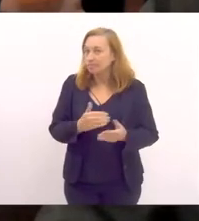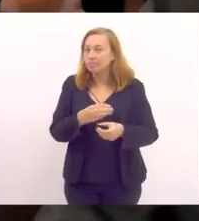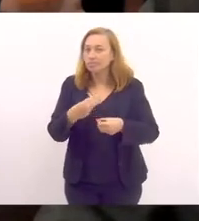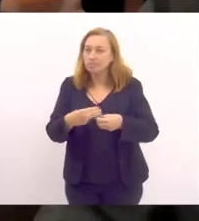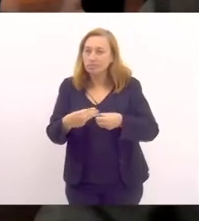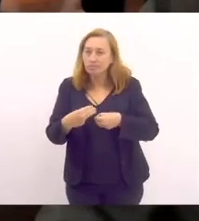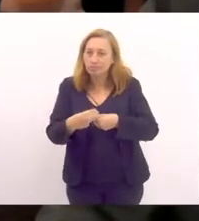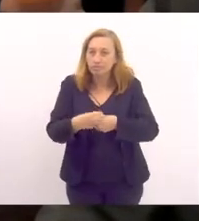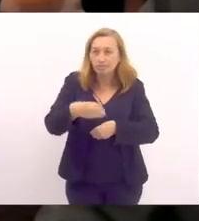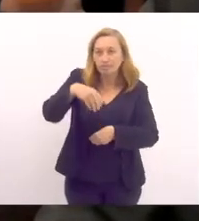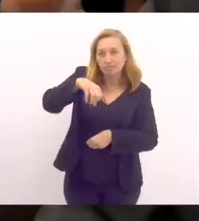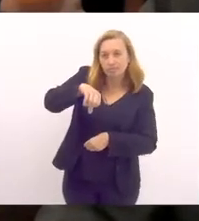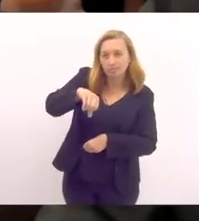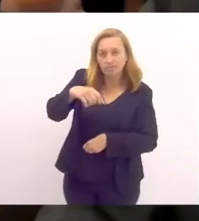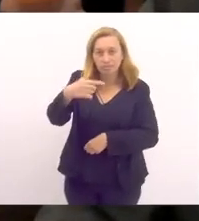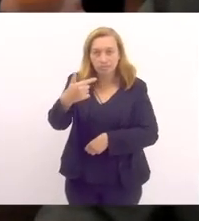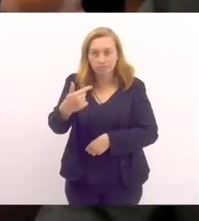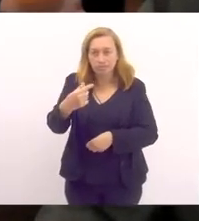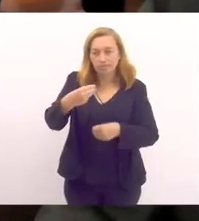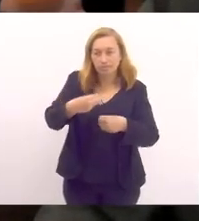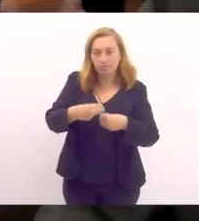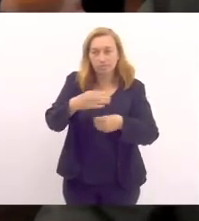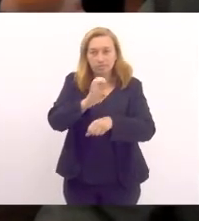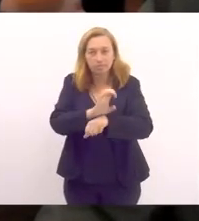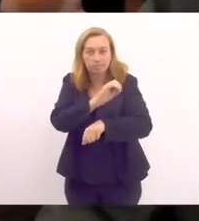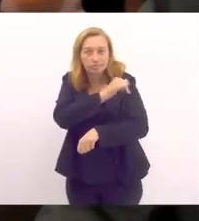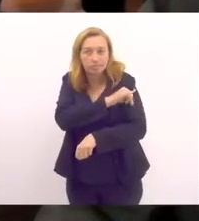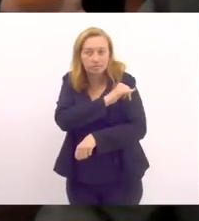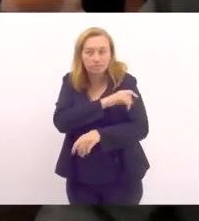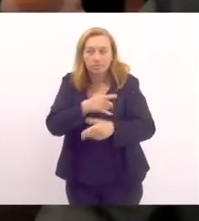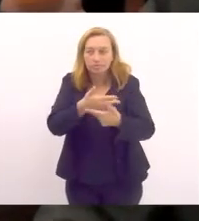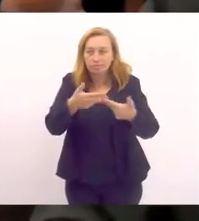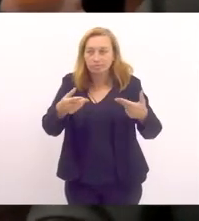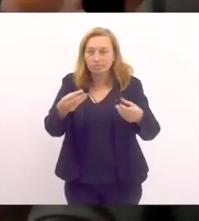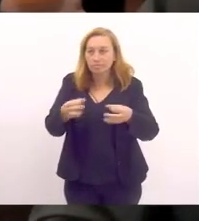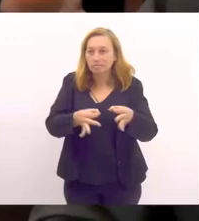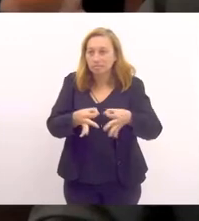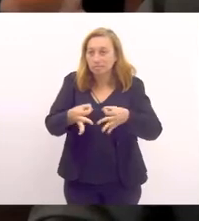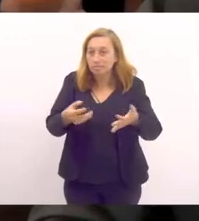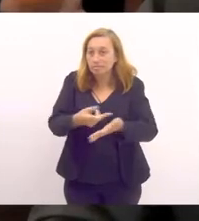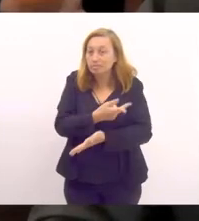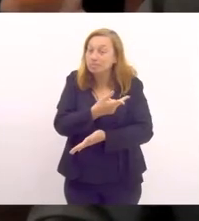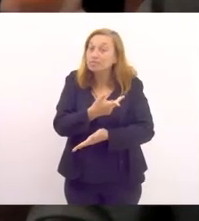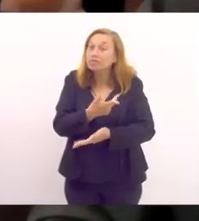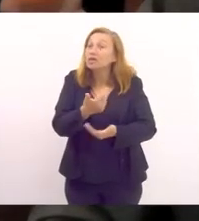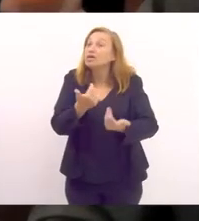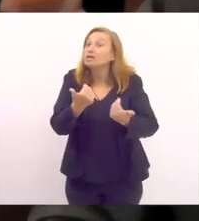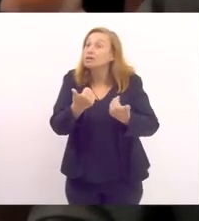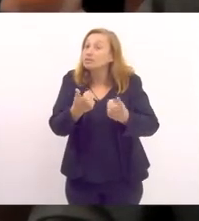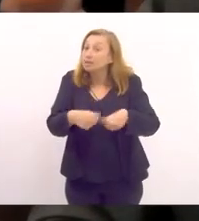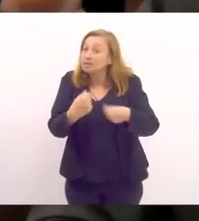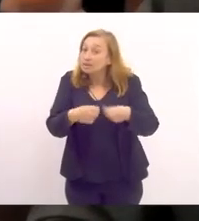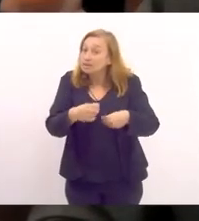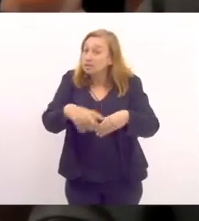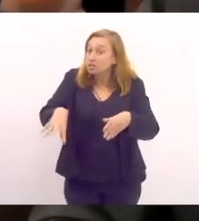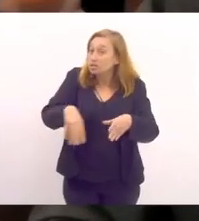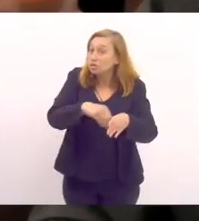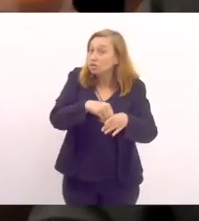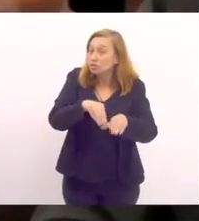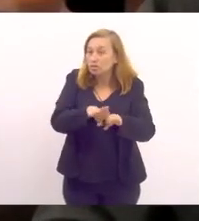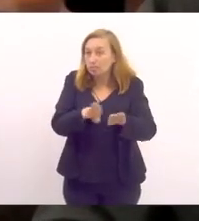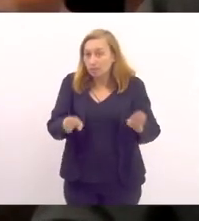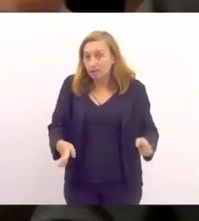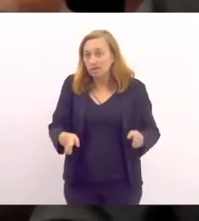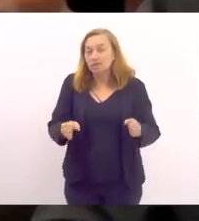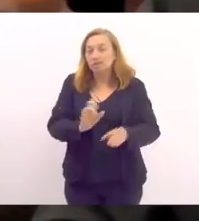municípios, os 92 municípios do estado do Rio de Janeiro, que tem vários projetos acontecendo aí que a gente precisa. Que eles estejam colocados à mesa, e não